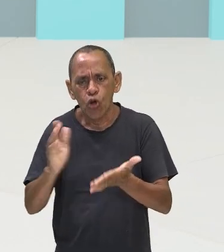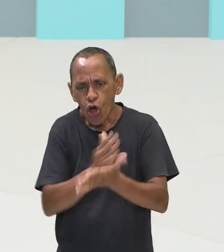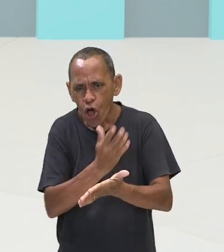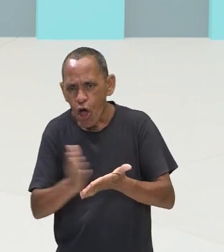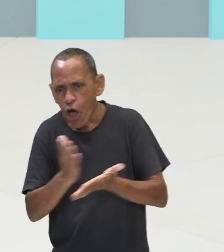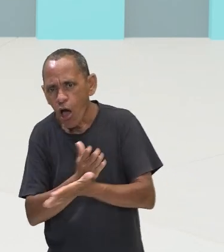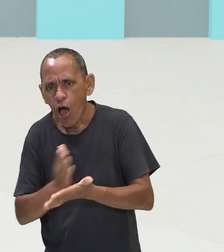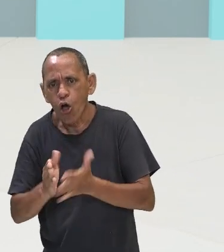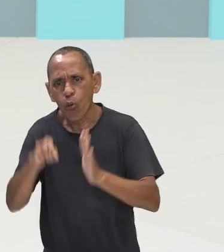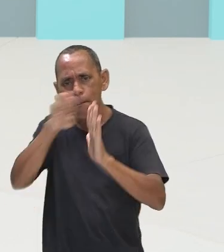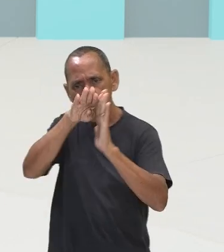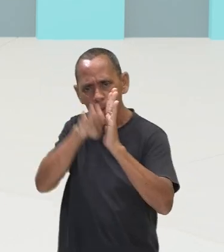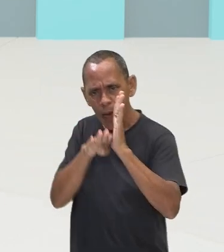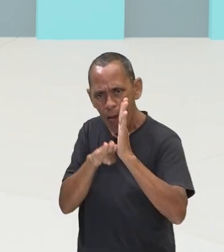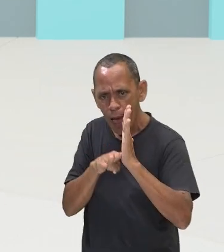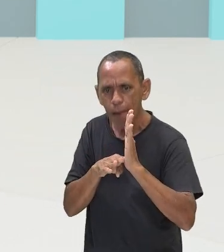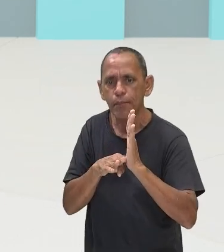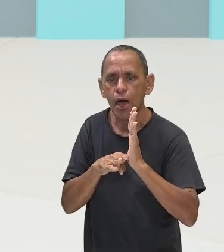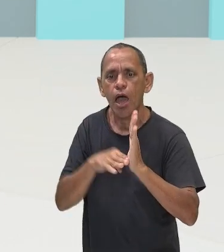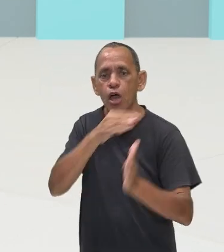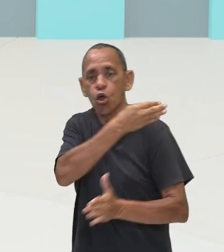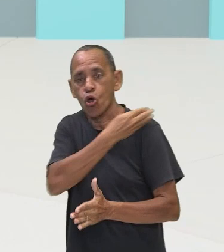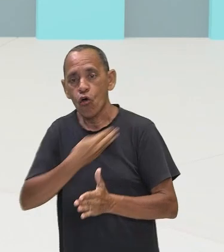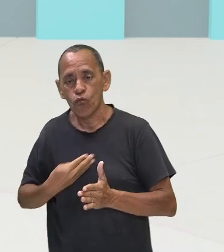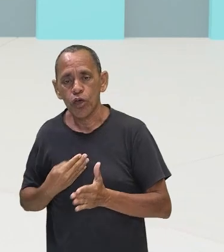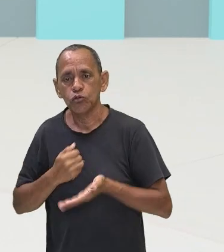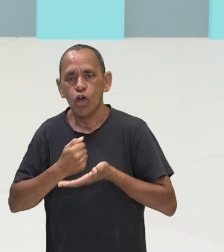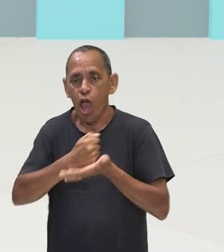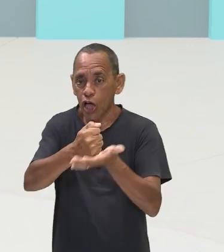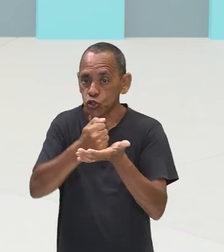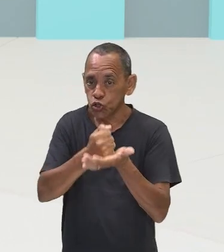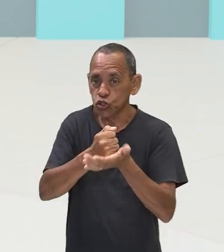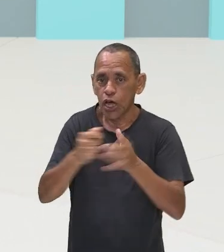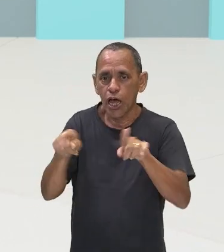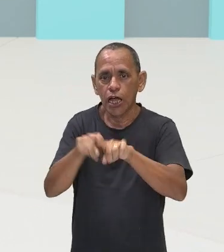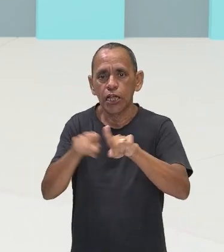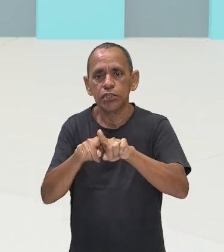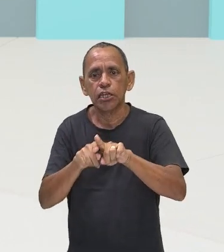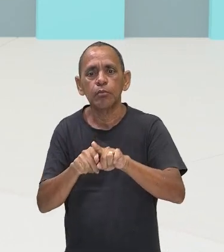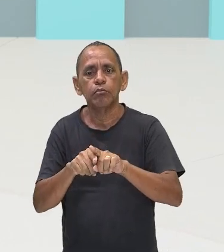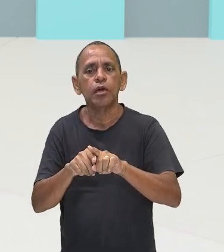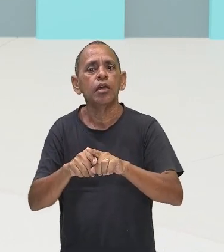direito das pessoas, ajudar ou prestar serviços. Então, eu tirei